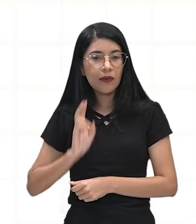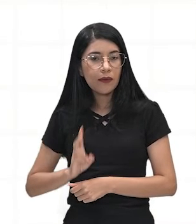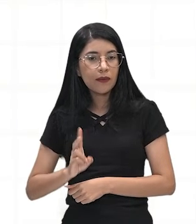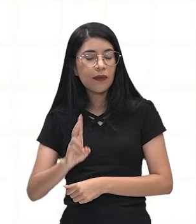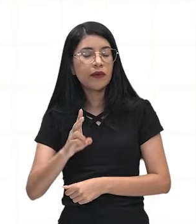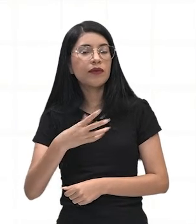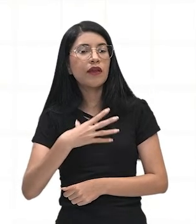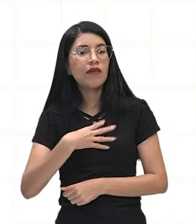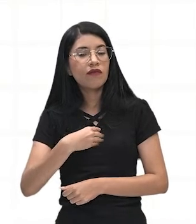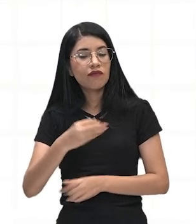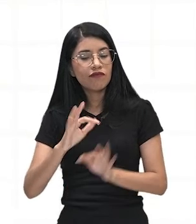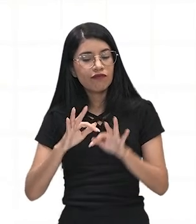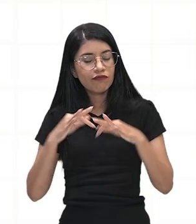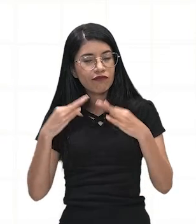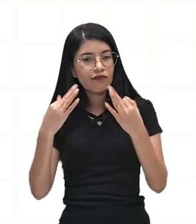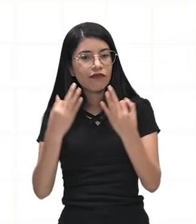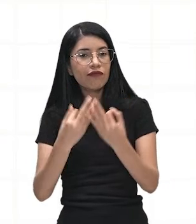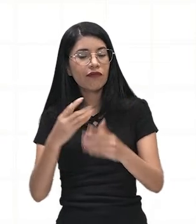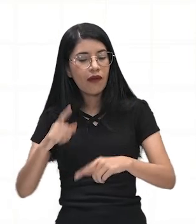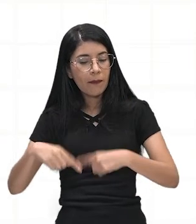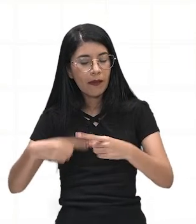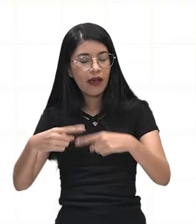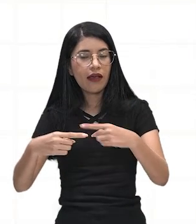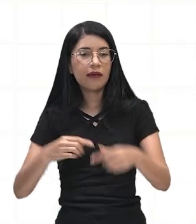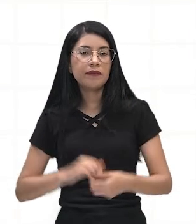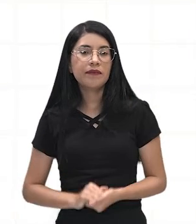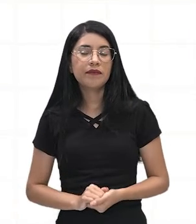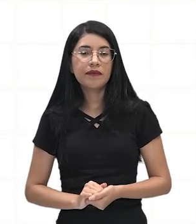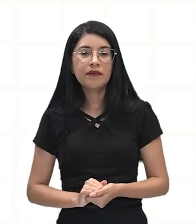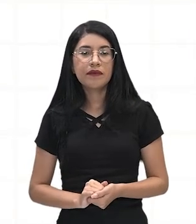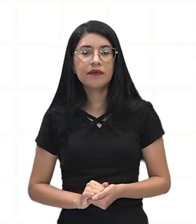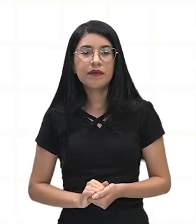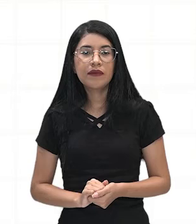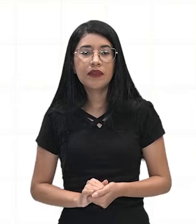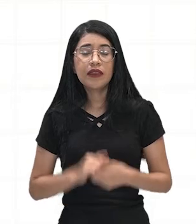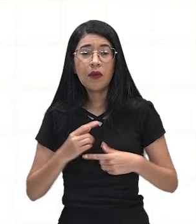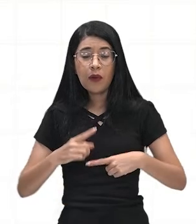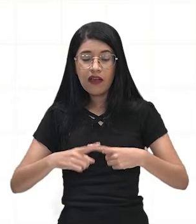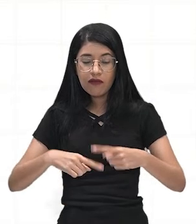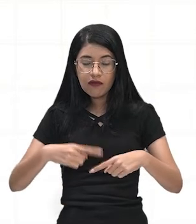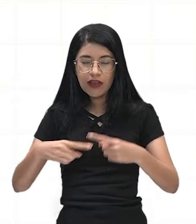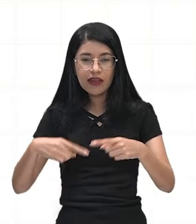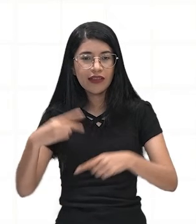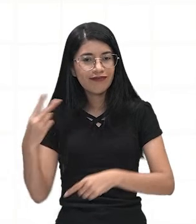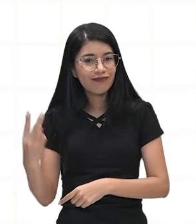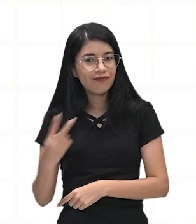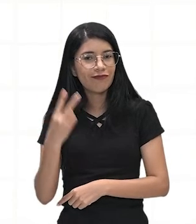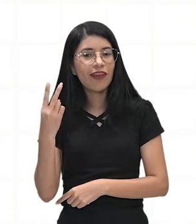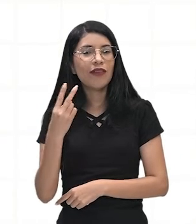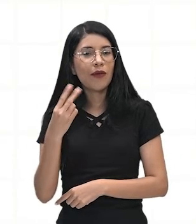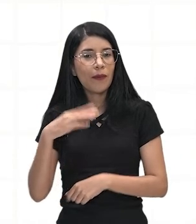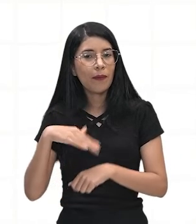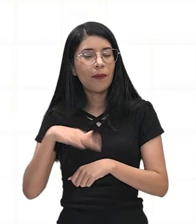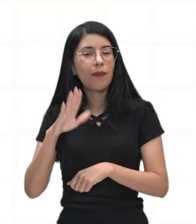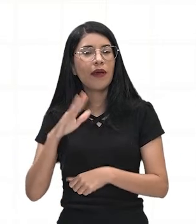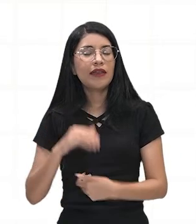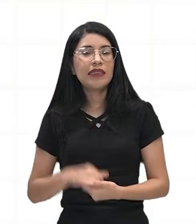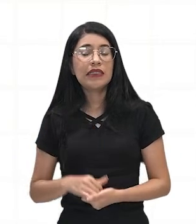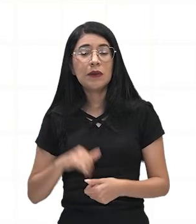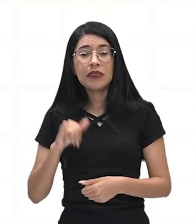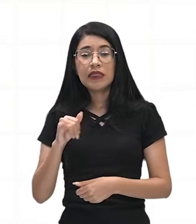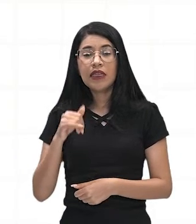continuidade da família. A fertilidade, turminha, era altamente valorizada. Aquela mulher que podia